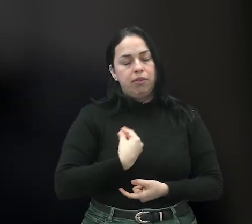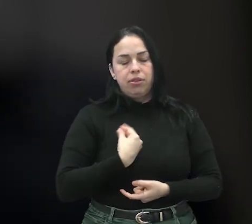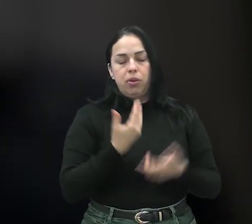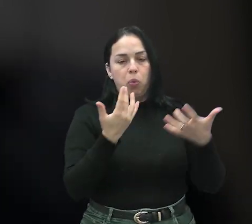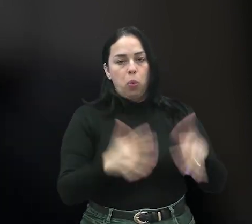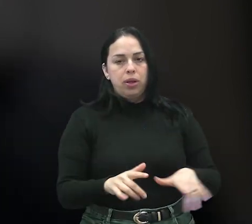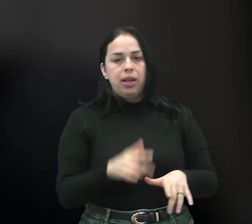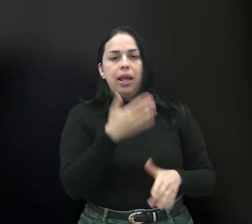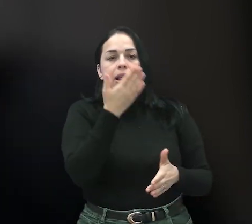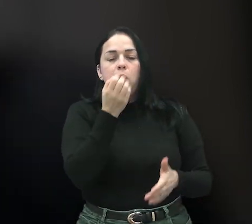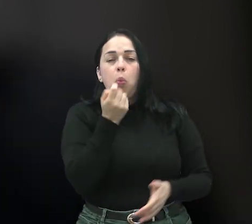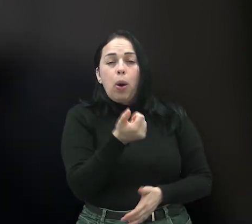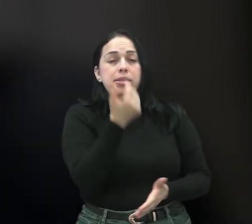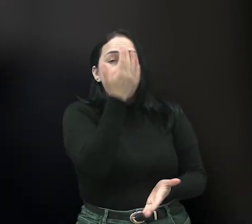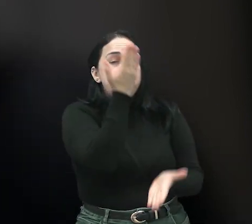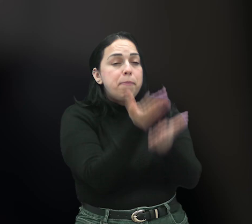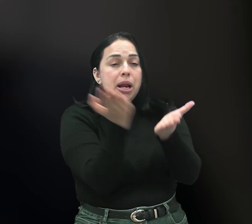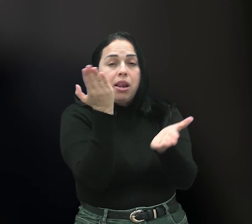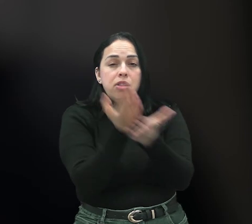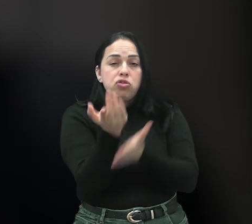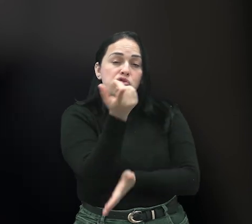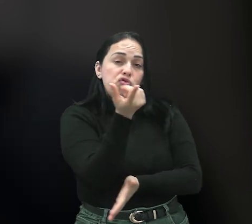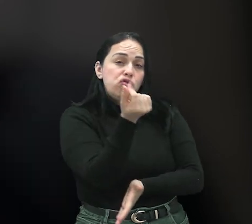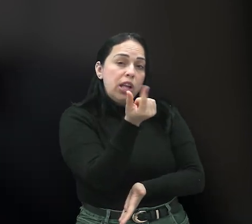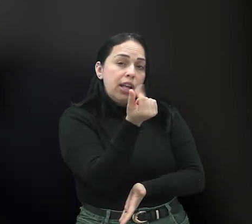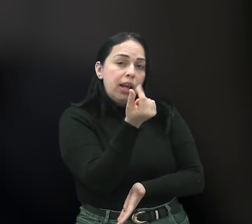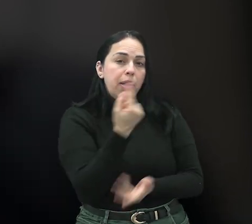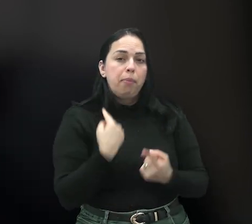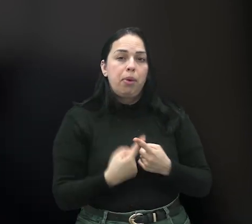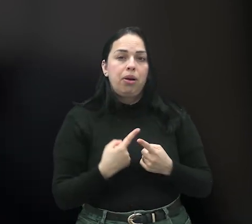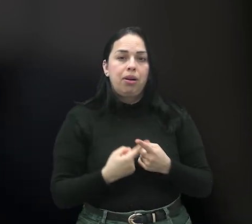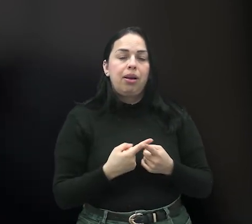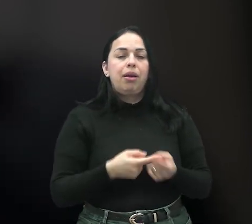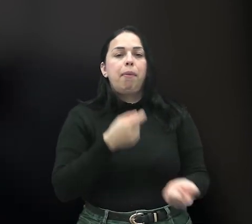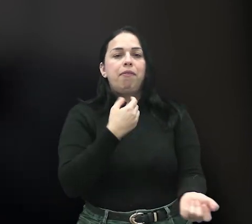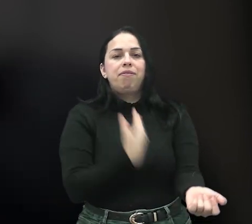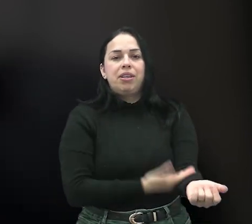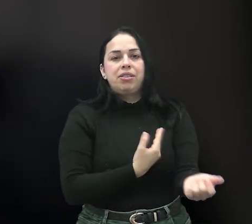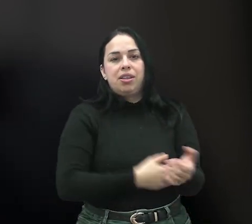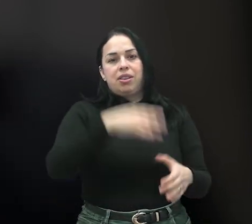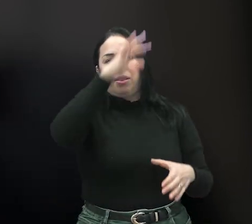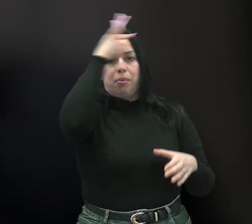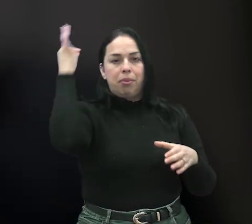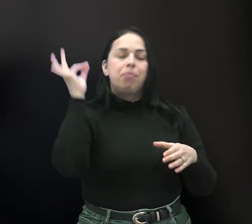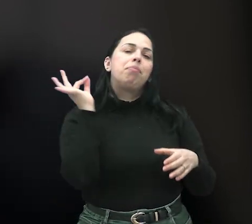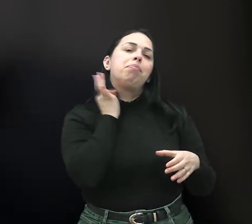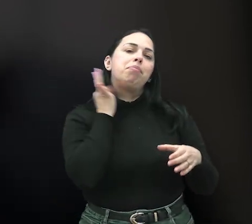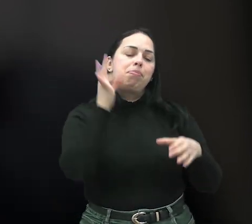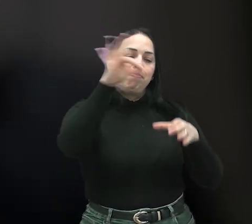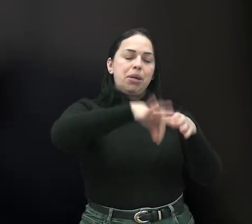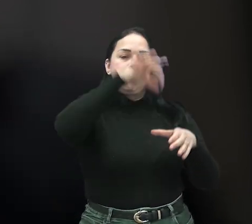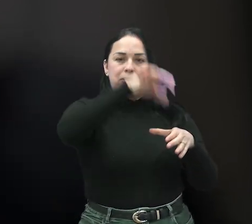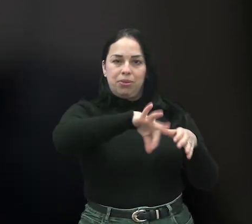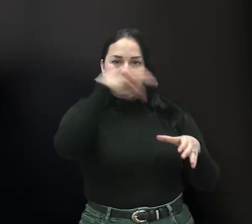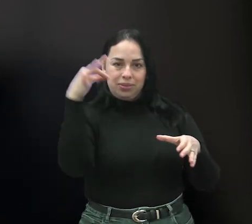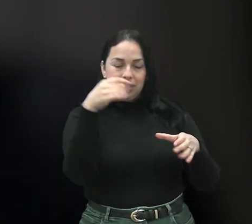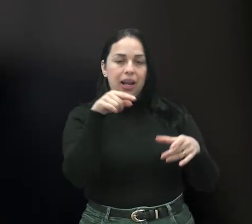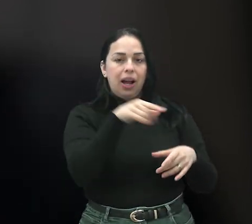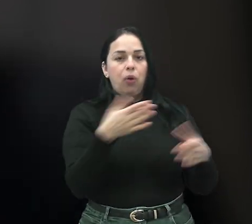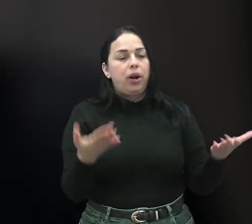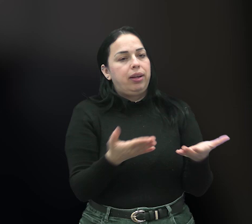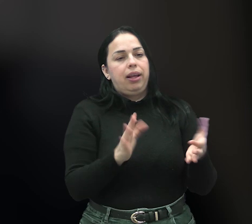identificar, destaca como perdeu quase todo o patrimônio por conta do vício no bingo. Atualmente livre